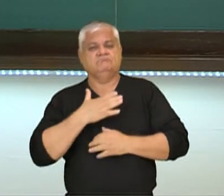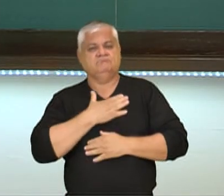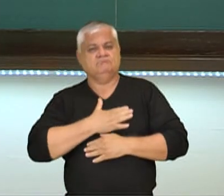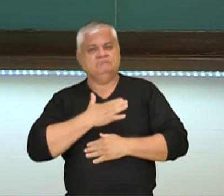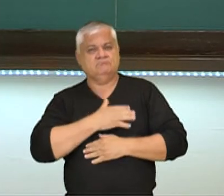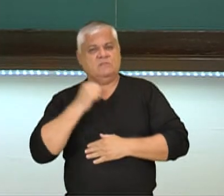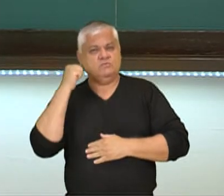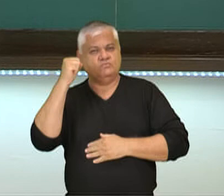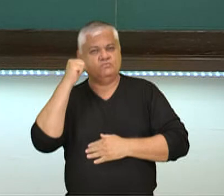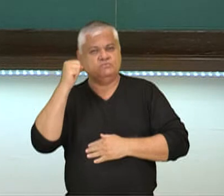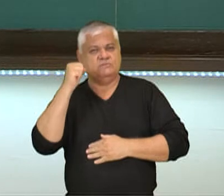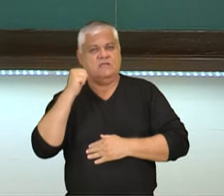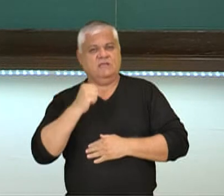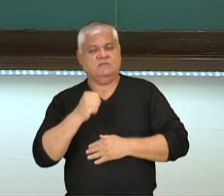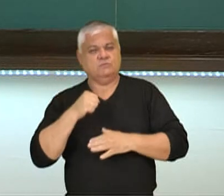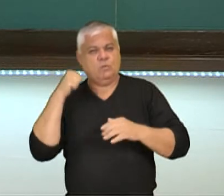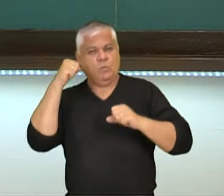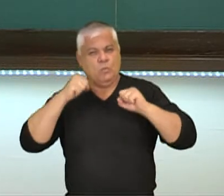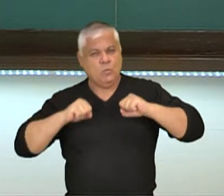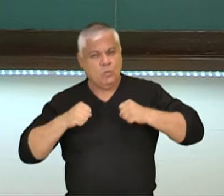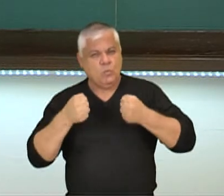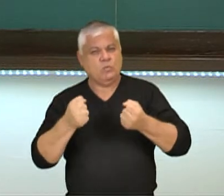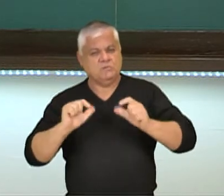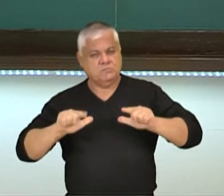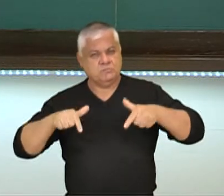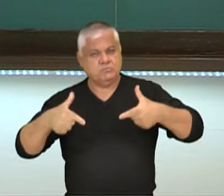você sucesso, lute,